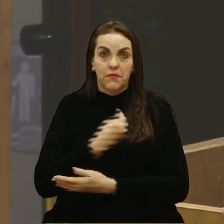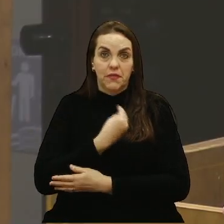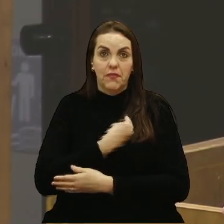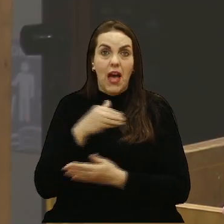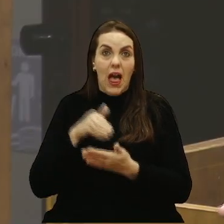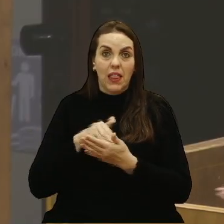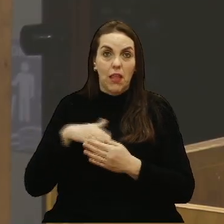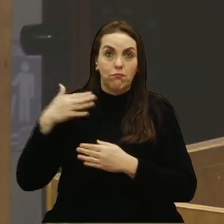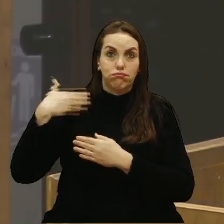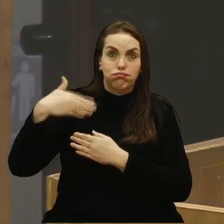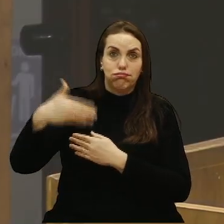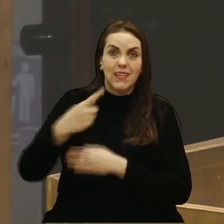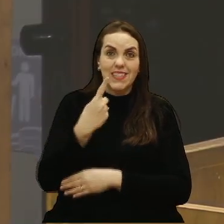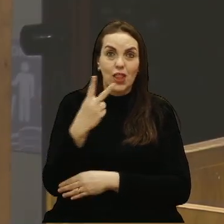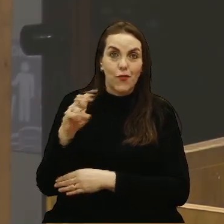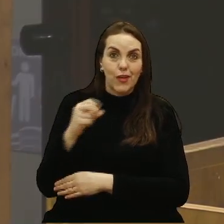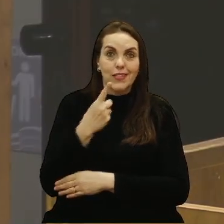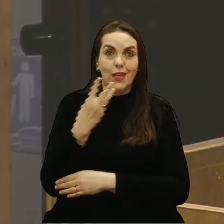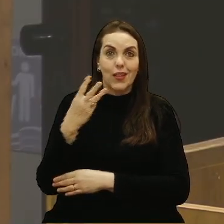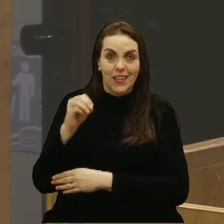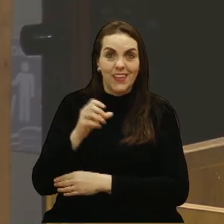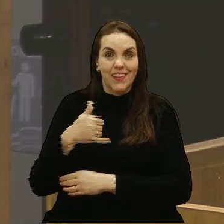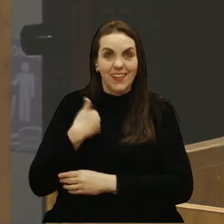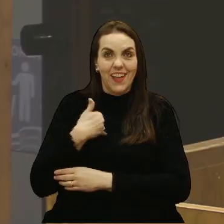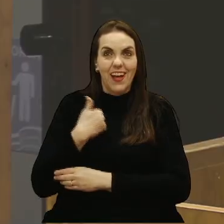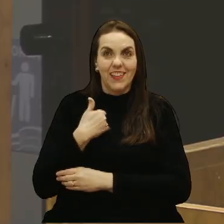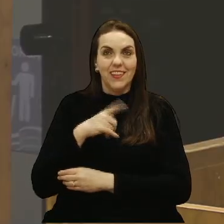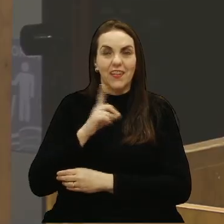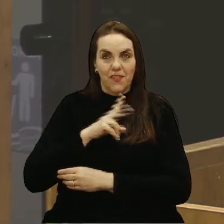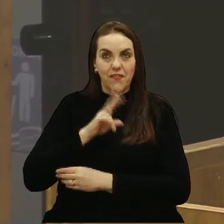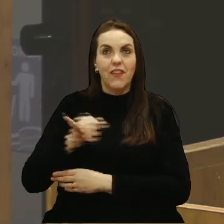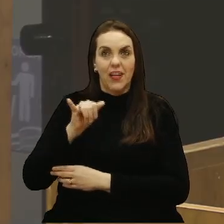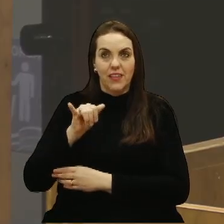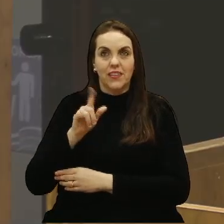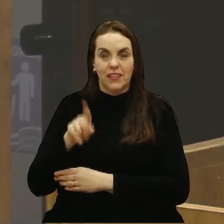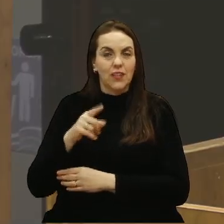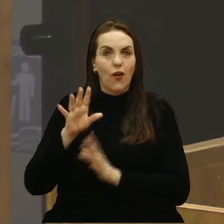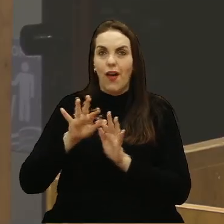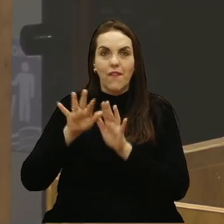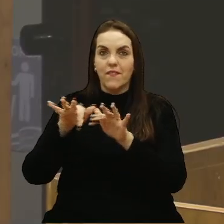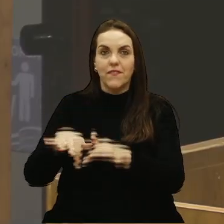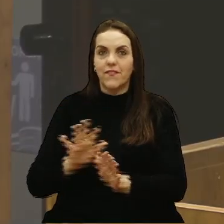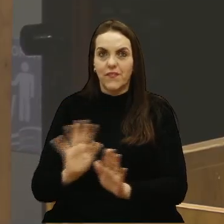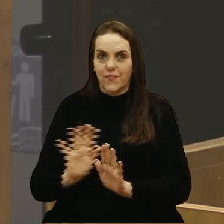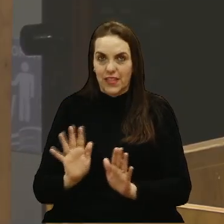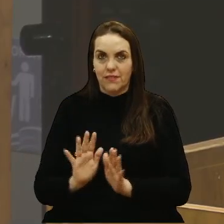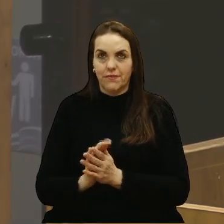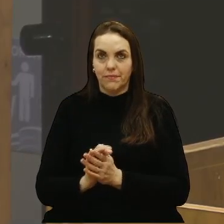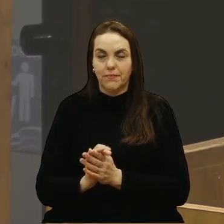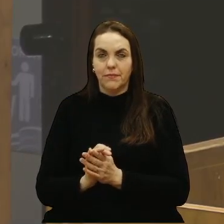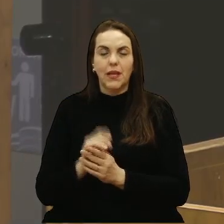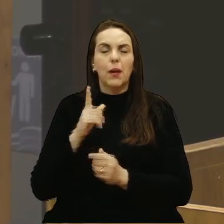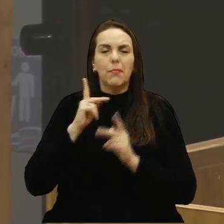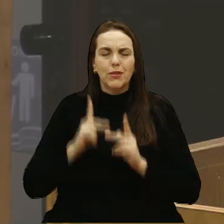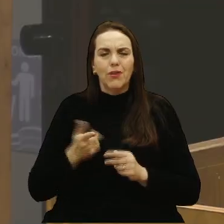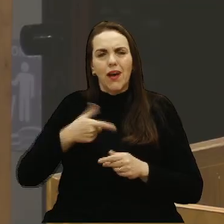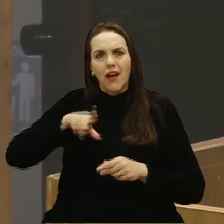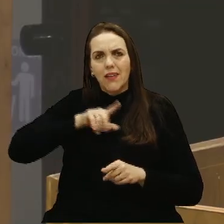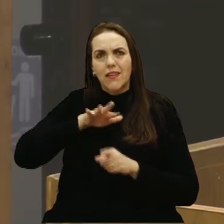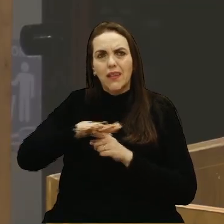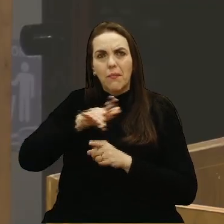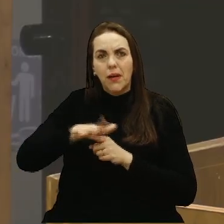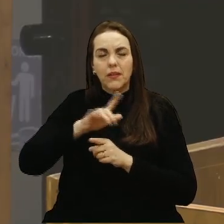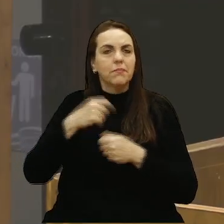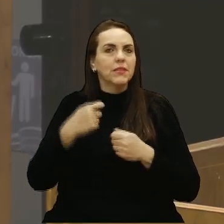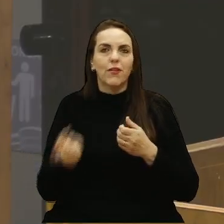120, 130, não tem problema, se enquadra, ela não termina. A pessoa que antes tinha que trazer essas demandas, ela não precisa mais voltar.